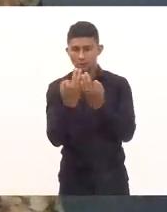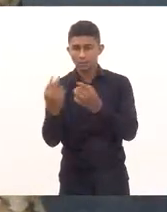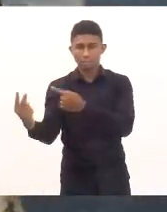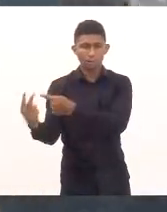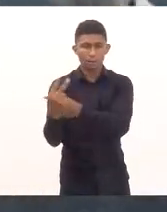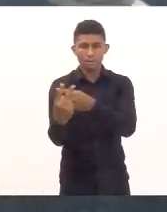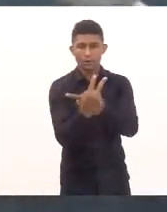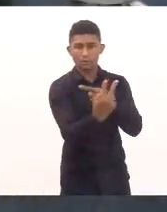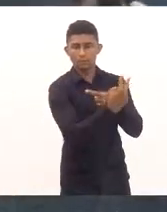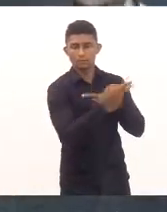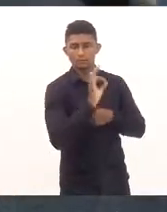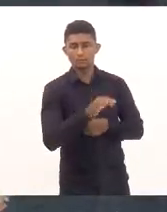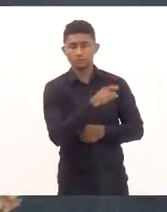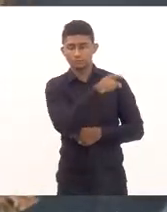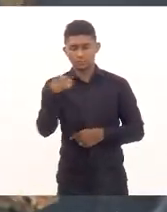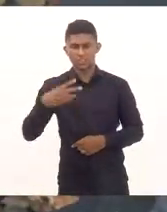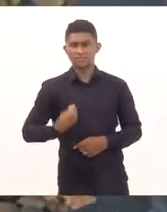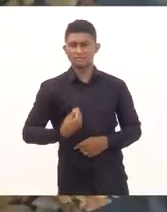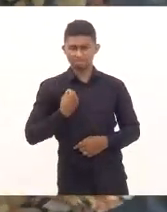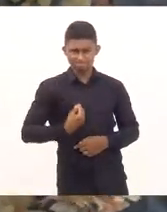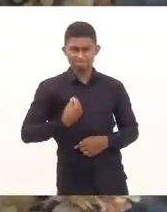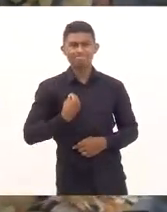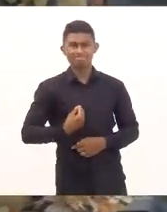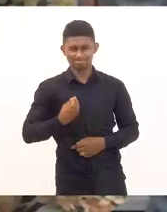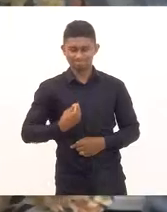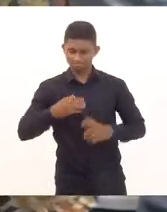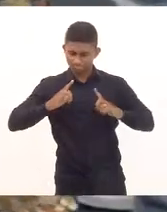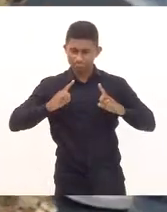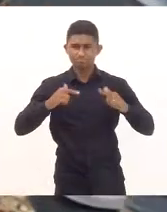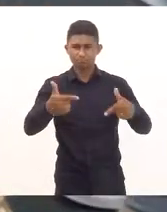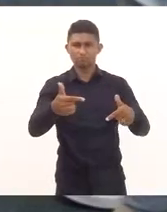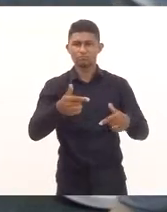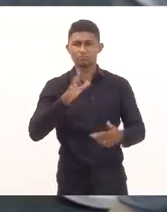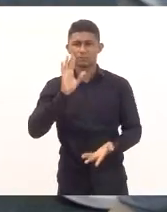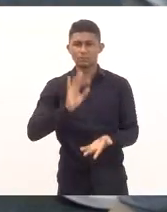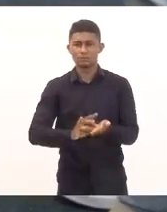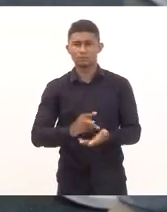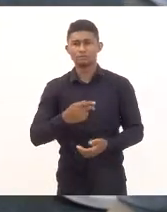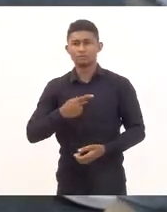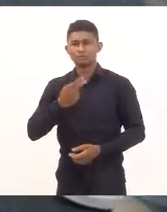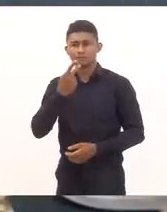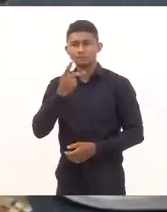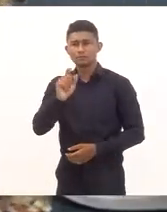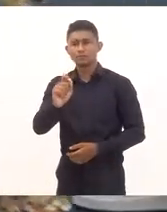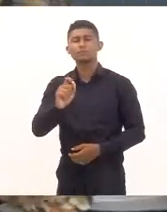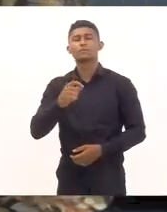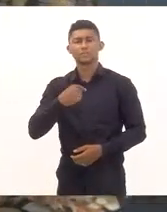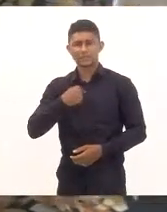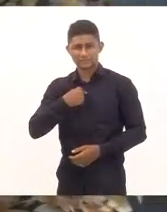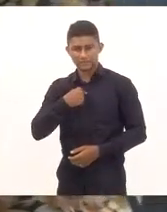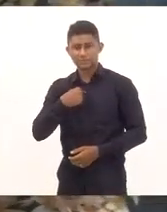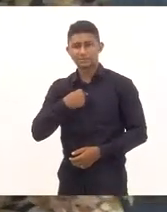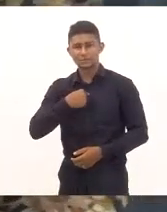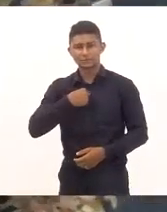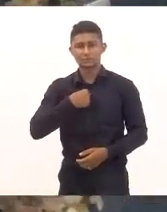que arriscam as suas vidas por todos nós. E dizer, eu tive a honra